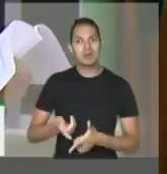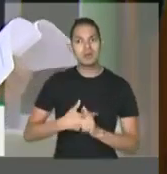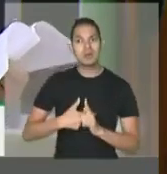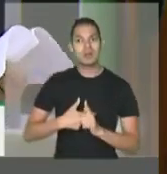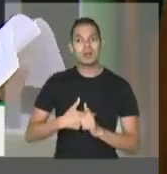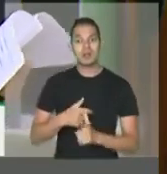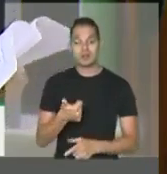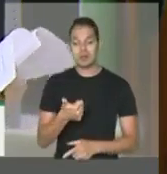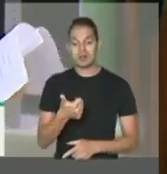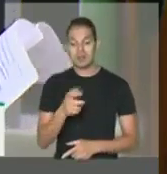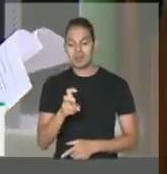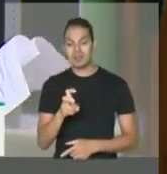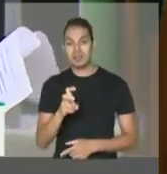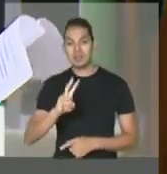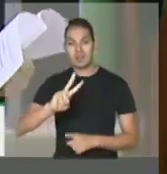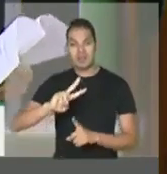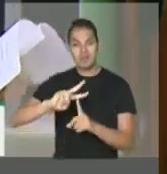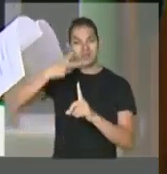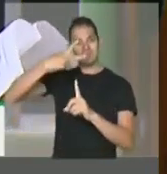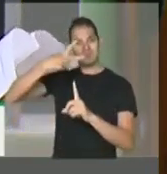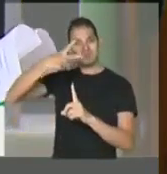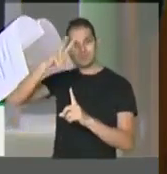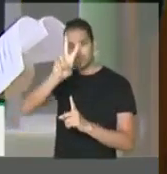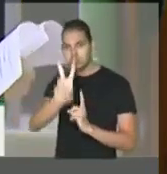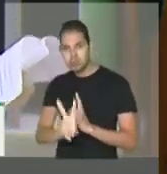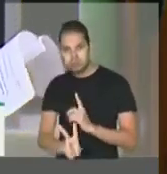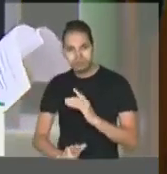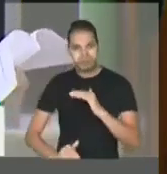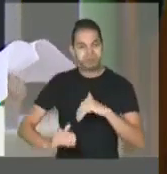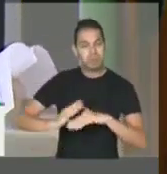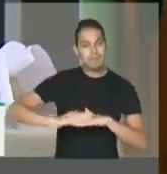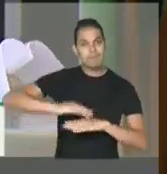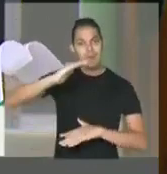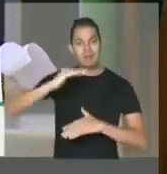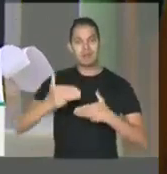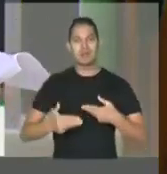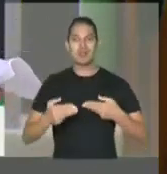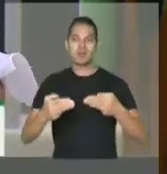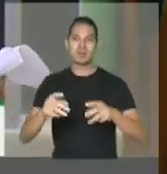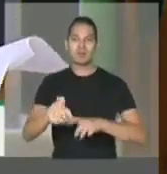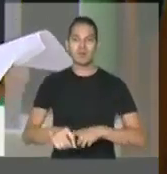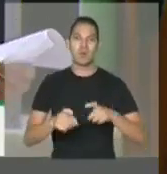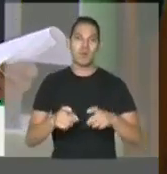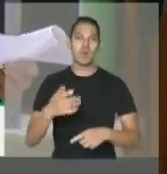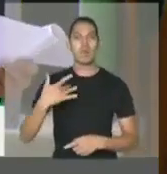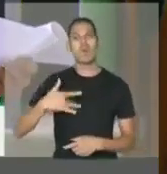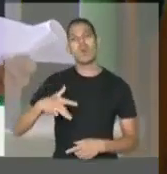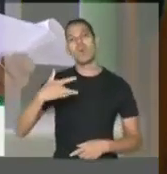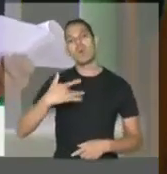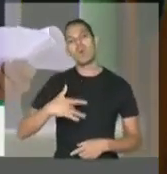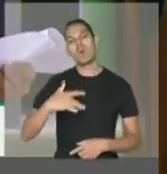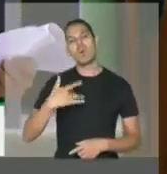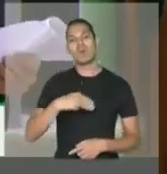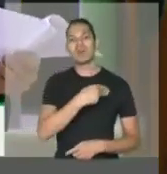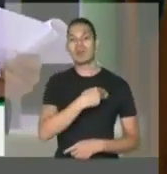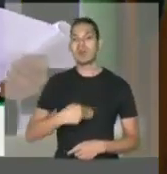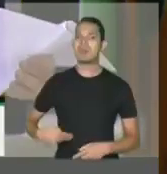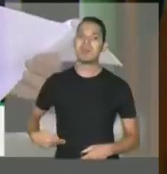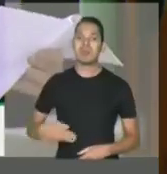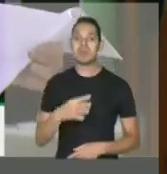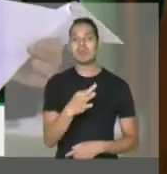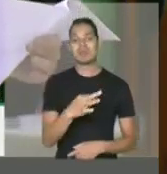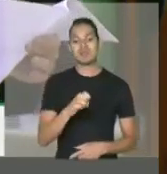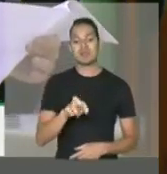ter 15 vezes mais recurso do que o Ministério da Agricultura, coitada da ministra Tereza Cristina, com o